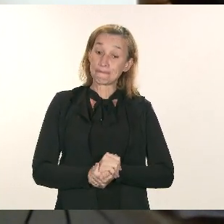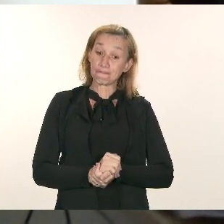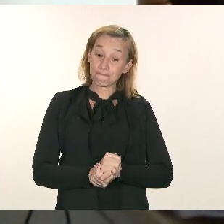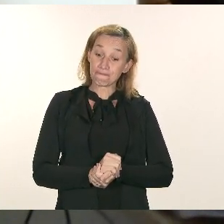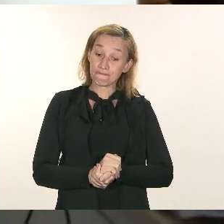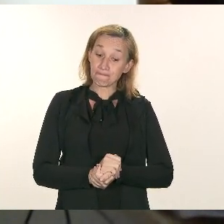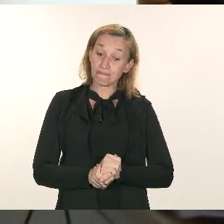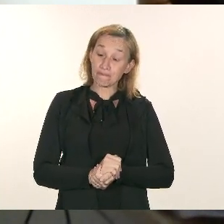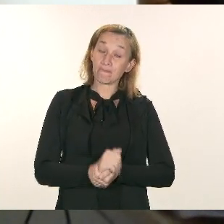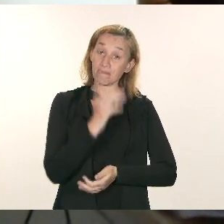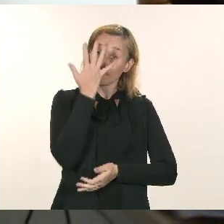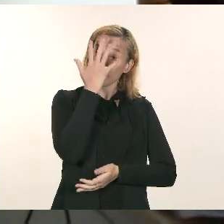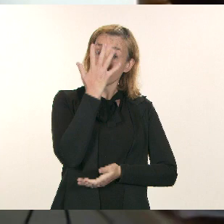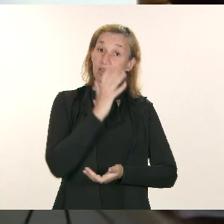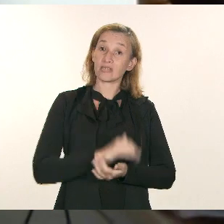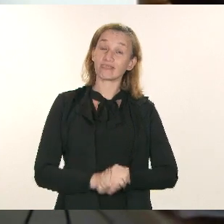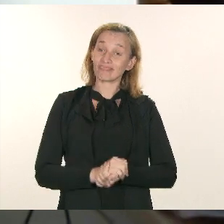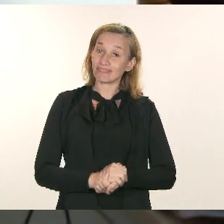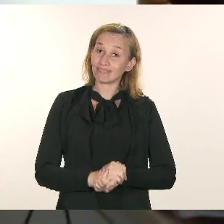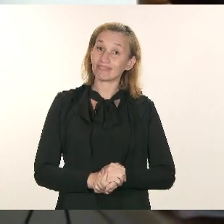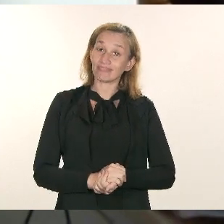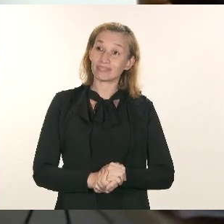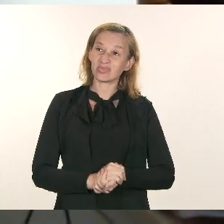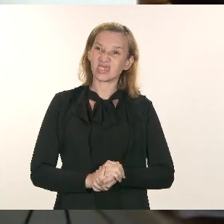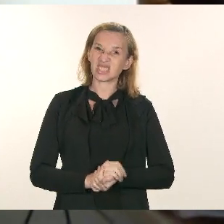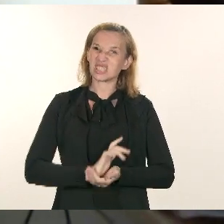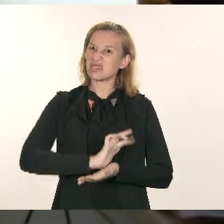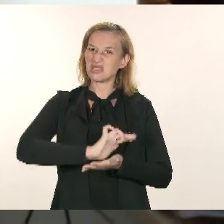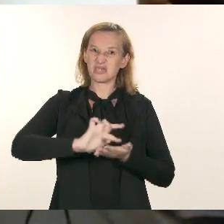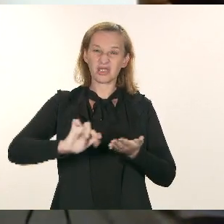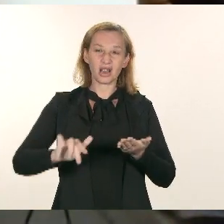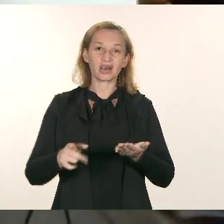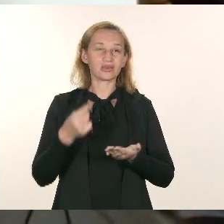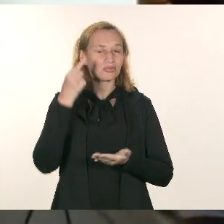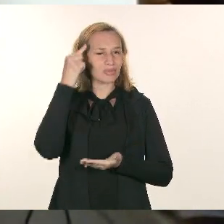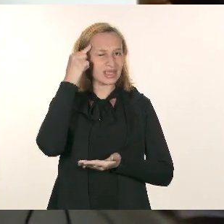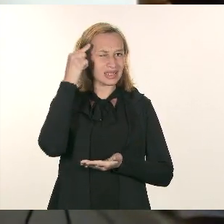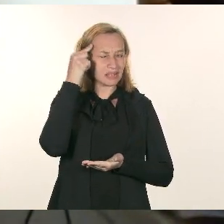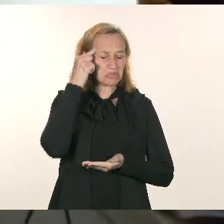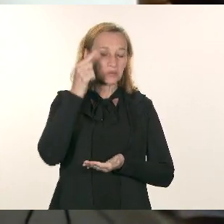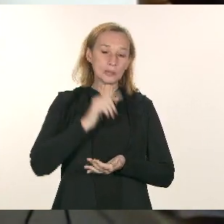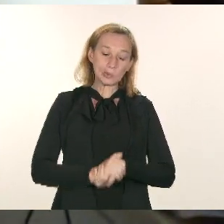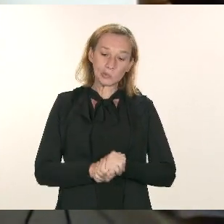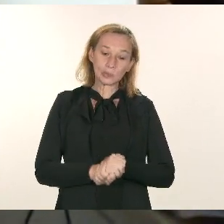E o carnaval sempre dá para a gente fazer muitas reflexões.